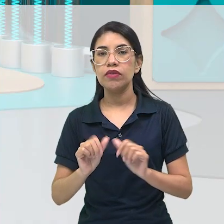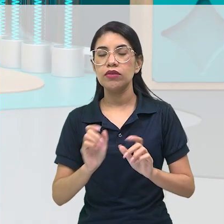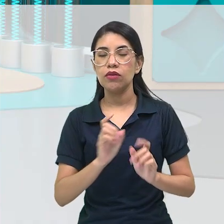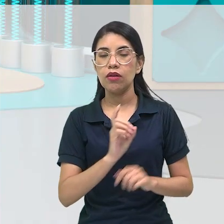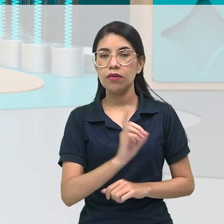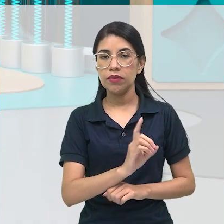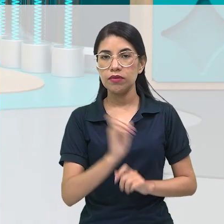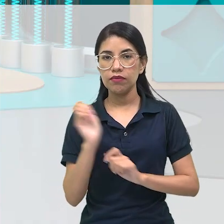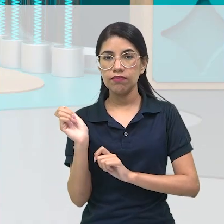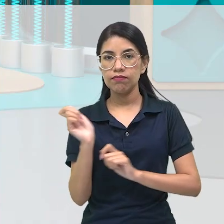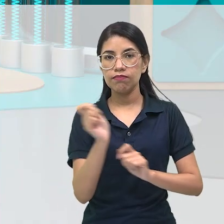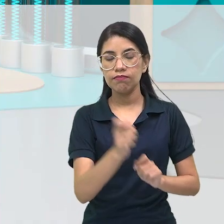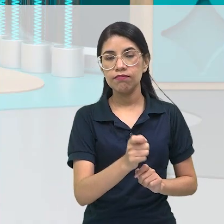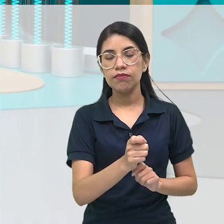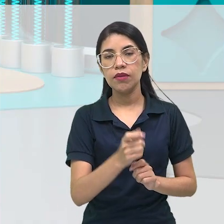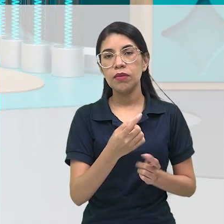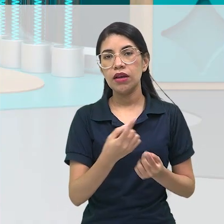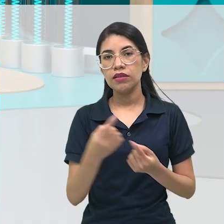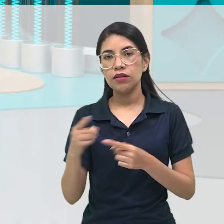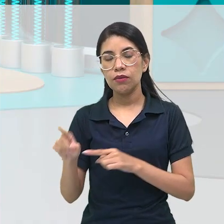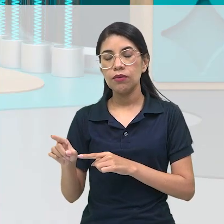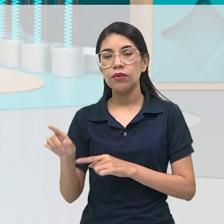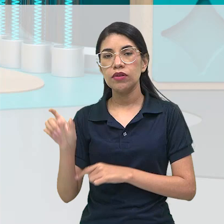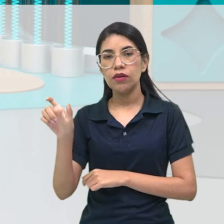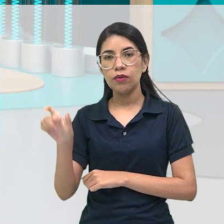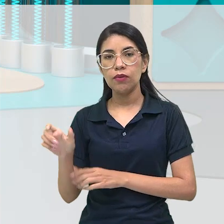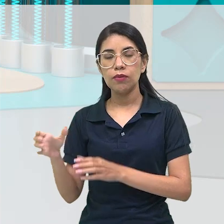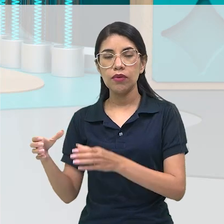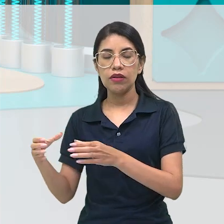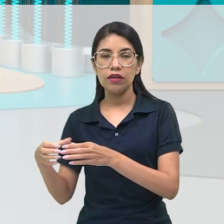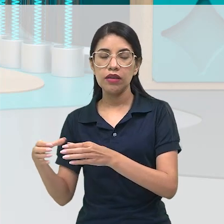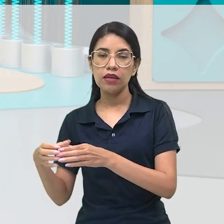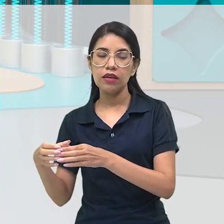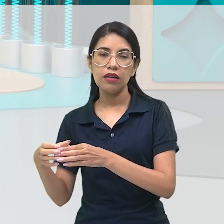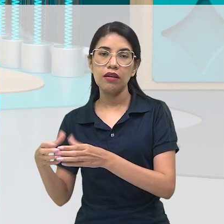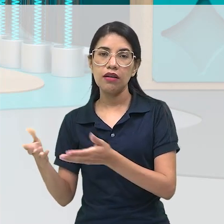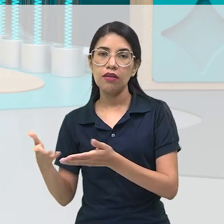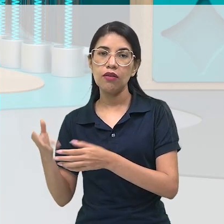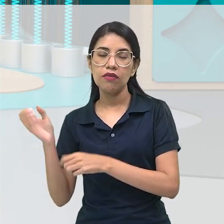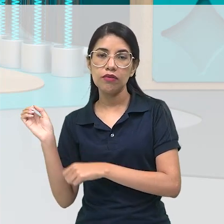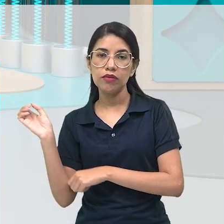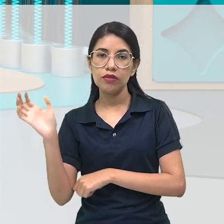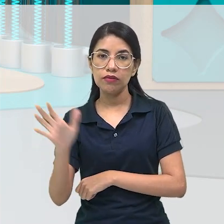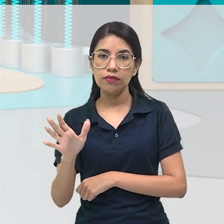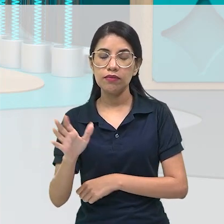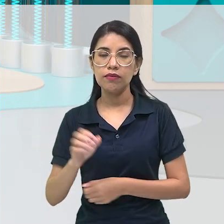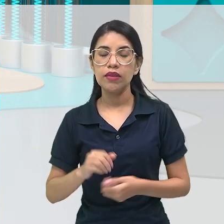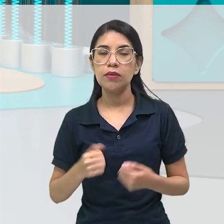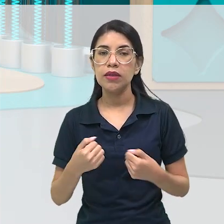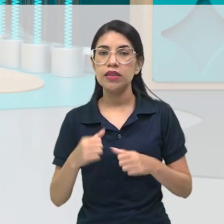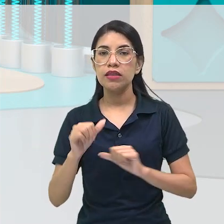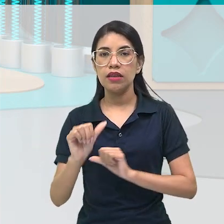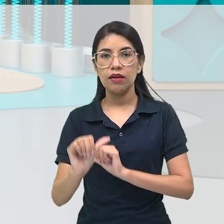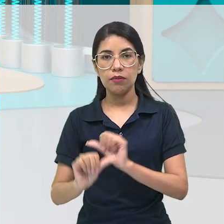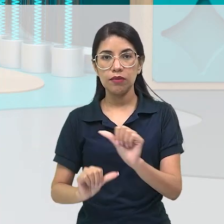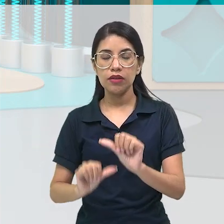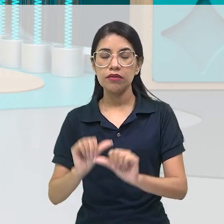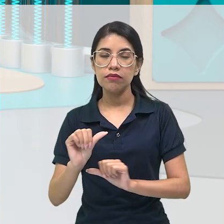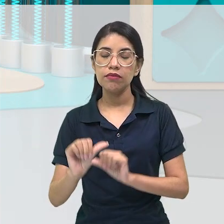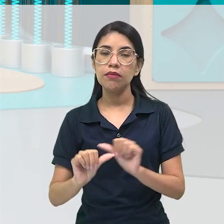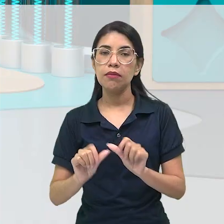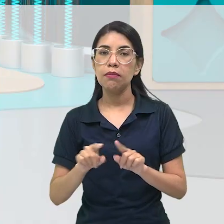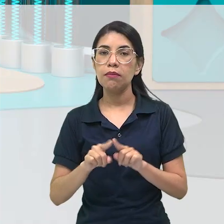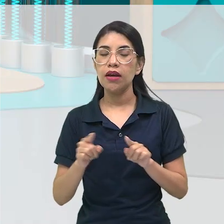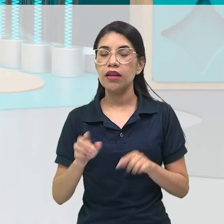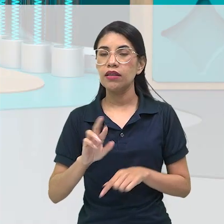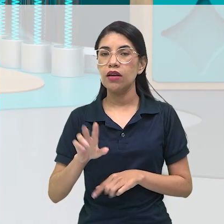rebatedor deles para jogar contra os que antes eram rebatedor e agora vão ser lançador. Então tem esse revezamento, mas não